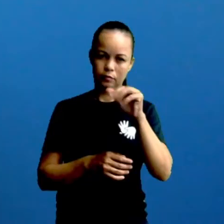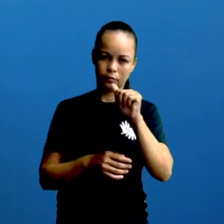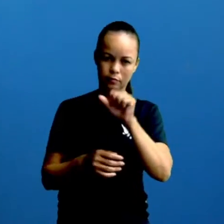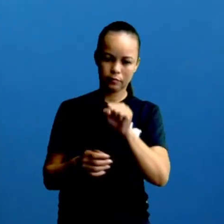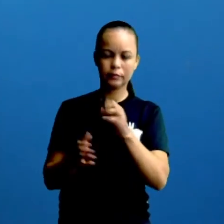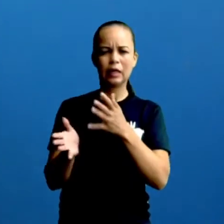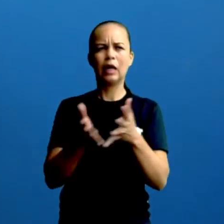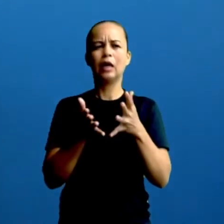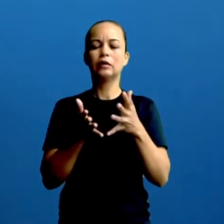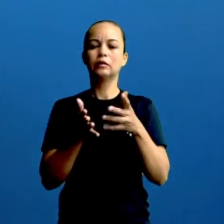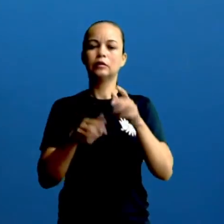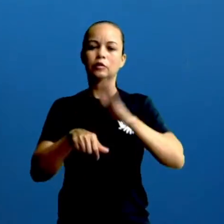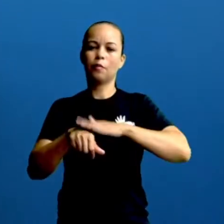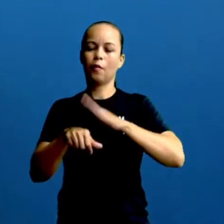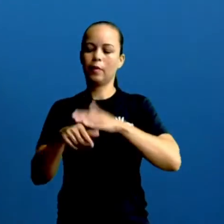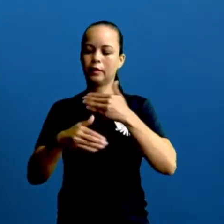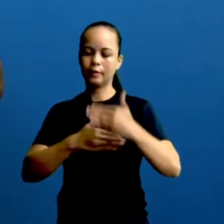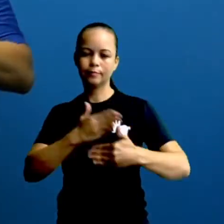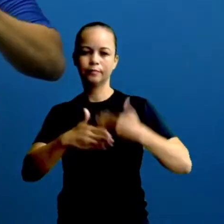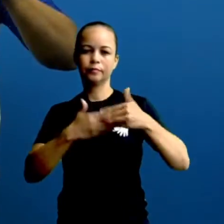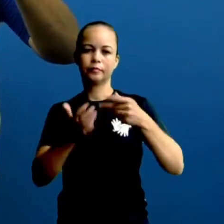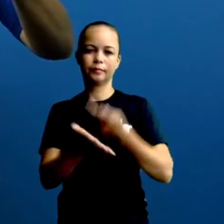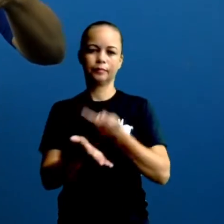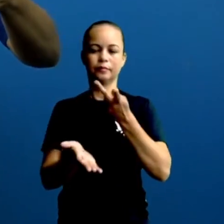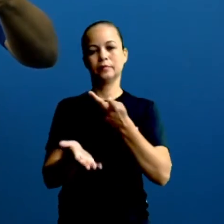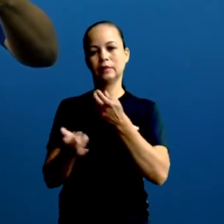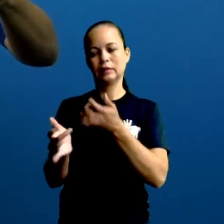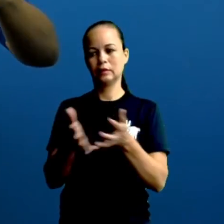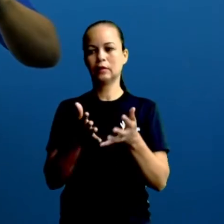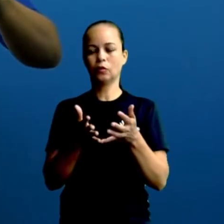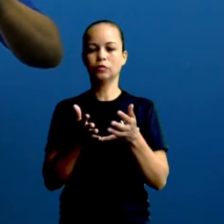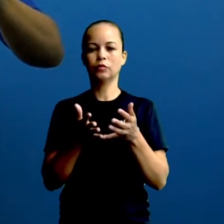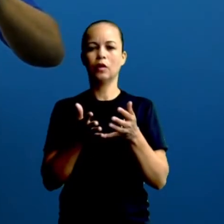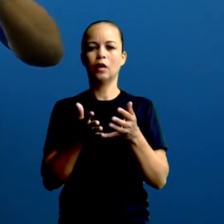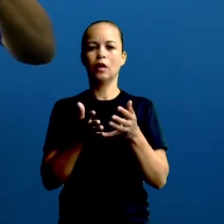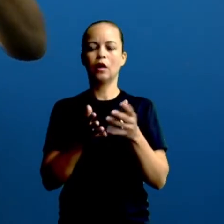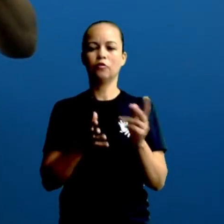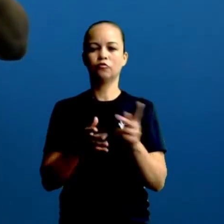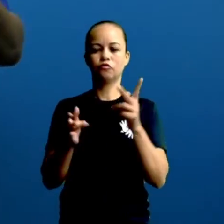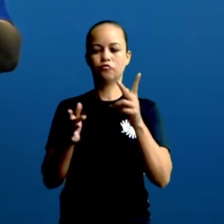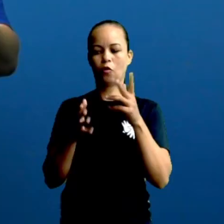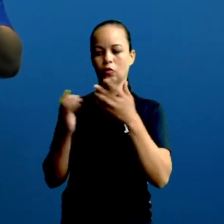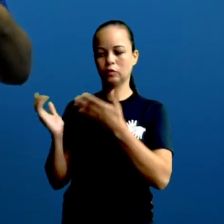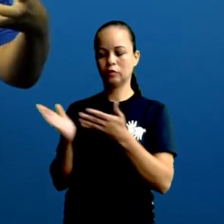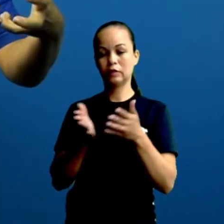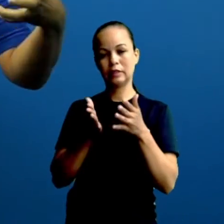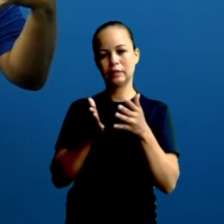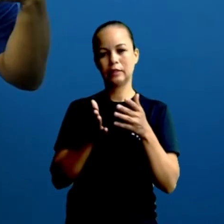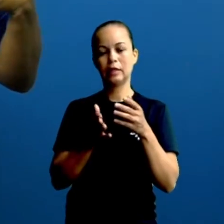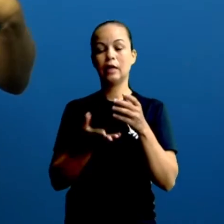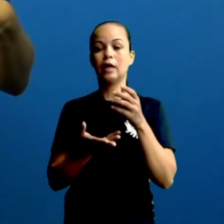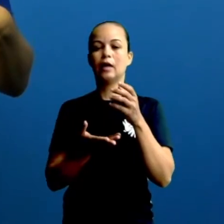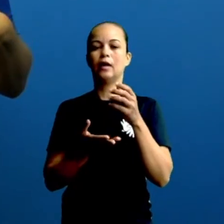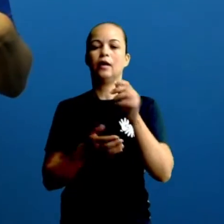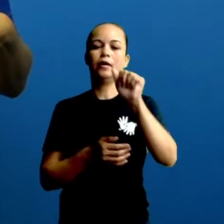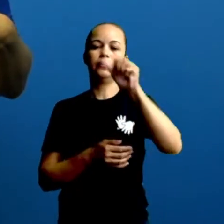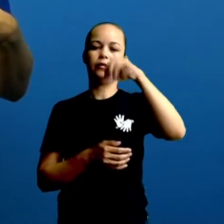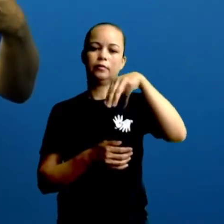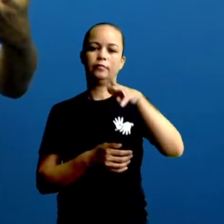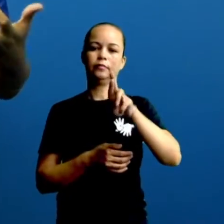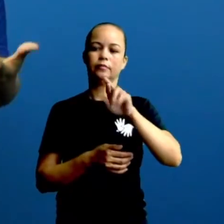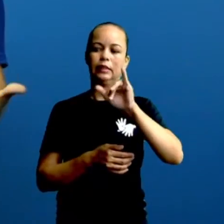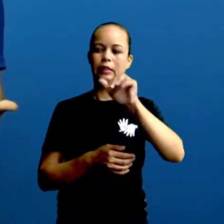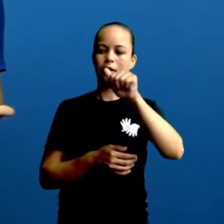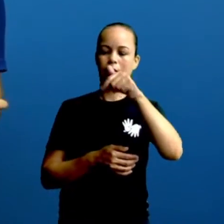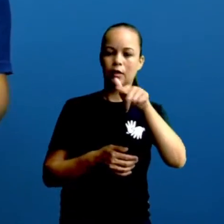só a partir desse momento que acontece esse grande salto evolutivo, desse embrião protegido e se nutrindo de